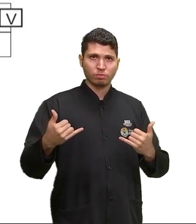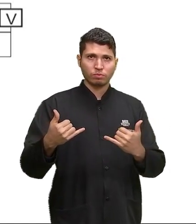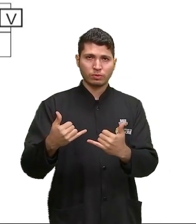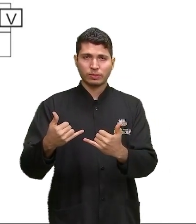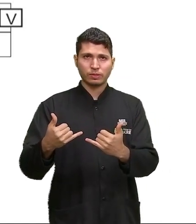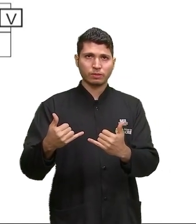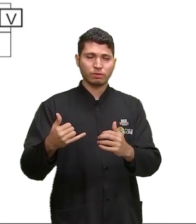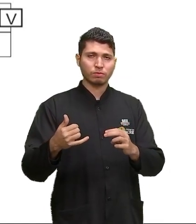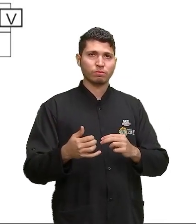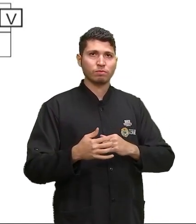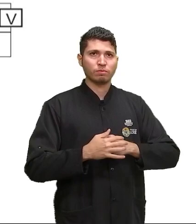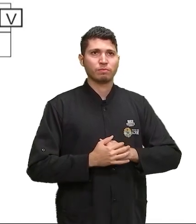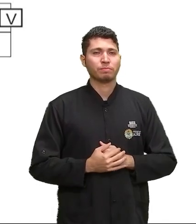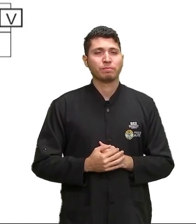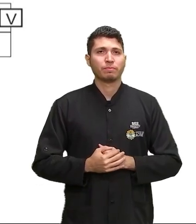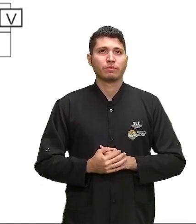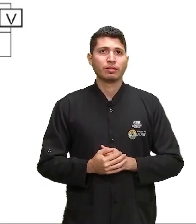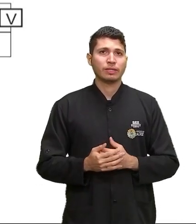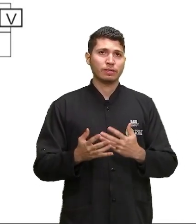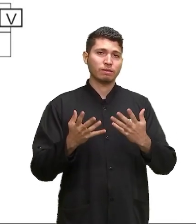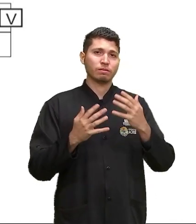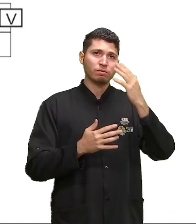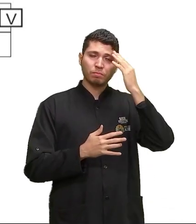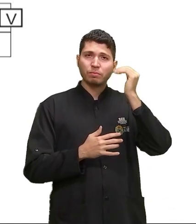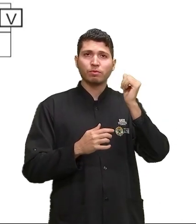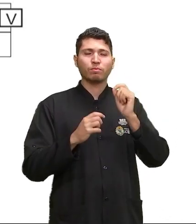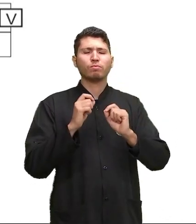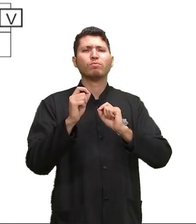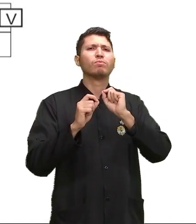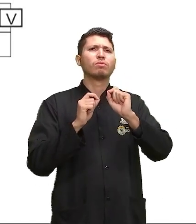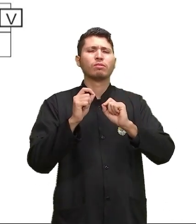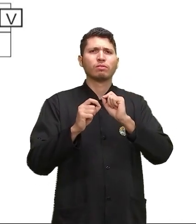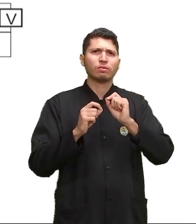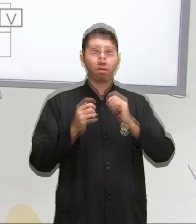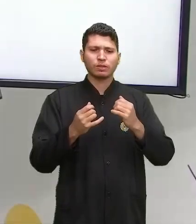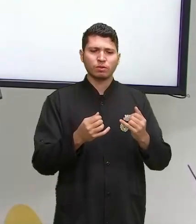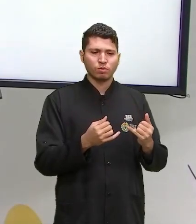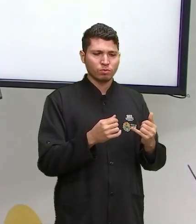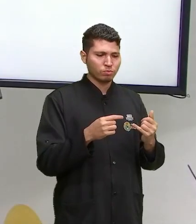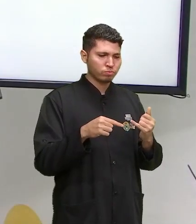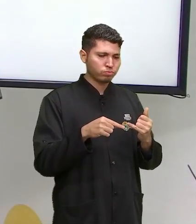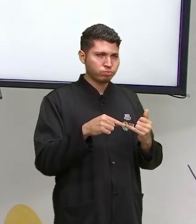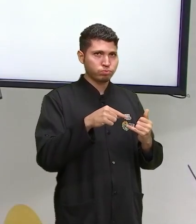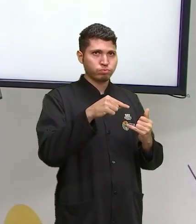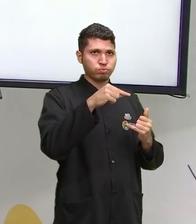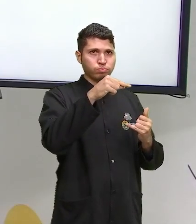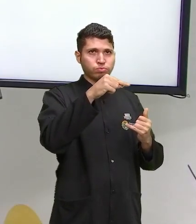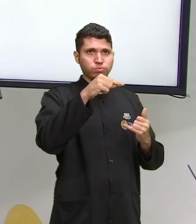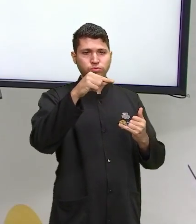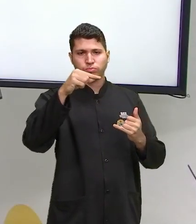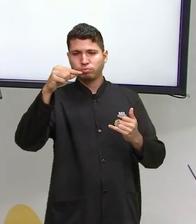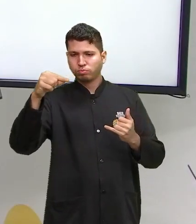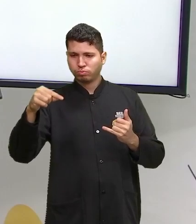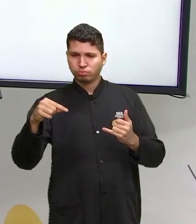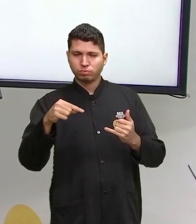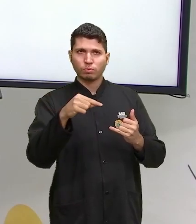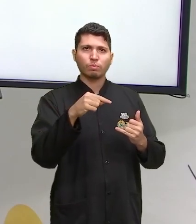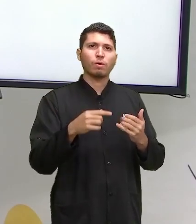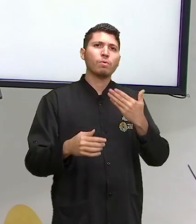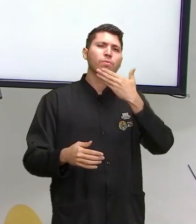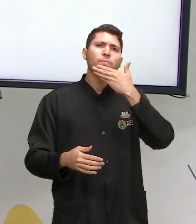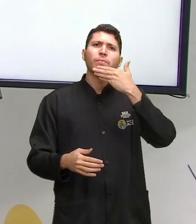essa resistência aqui ele quer que a gente escolha qual circuito melhor representa a forma para que ele